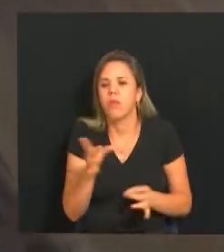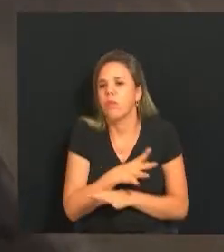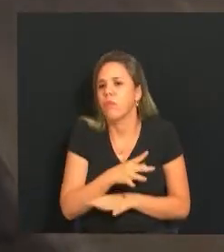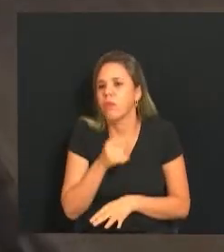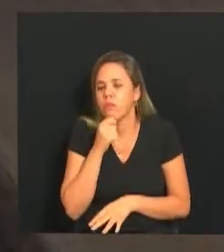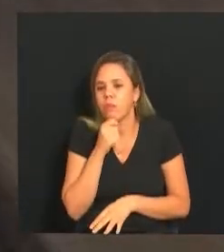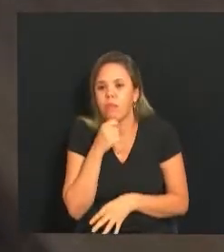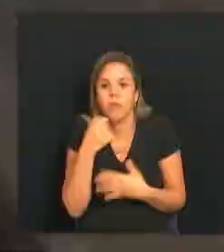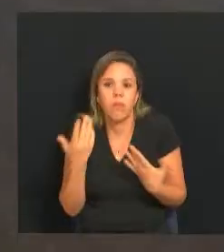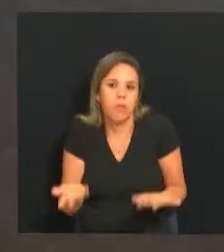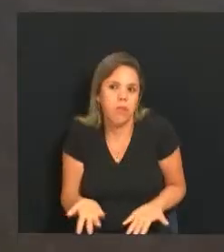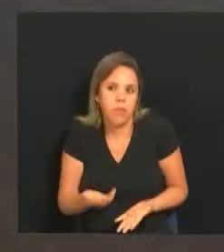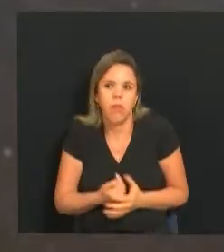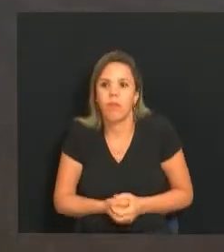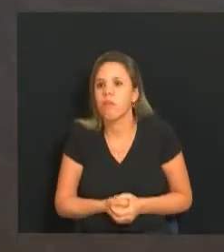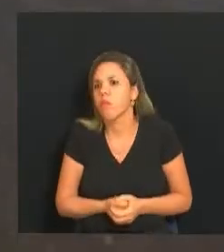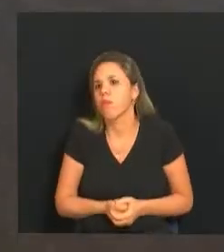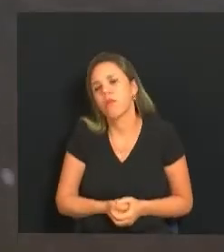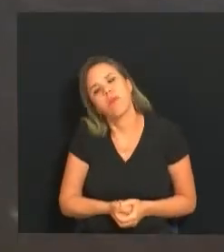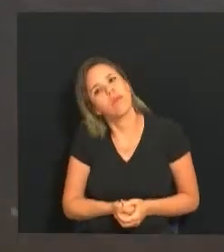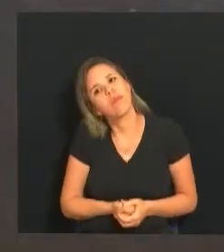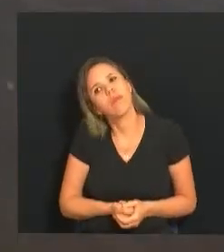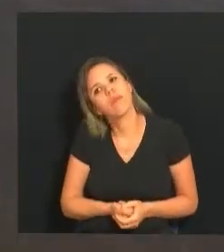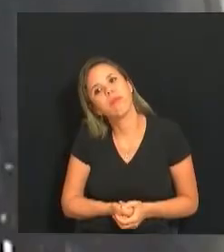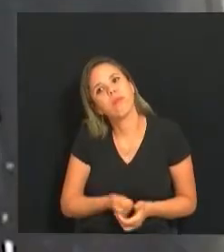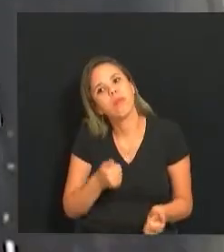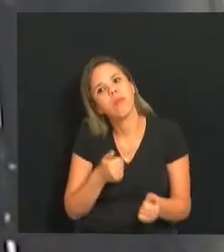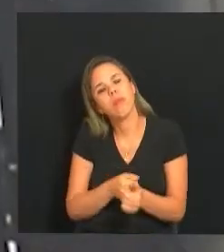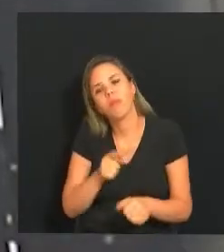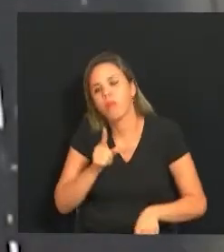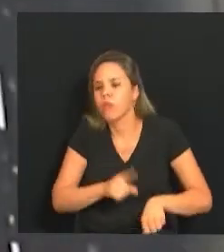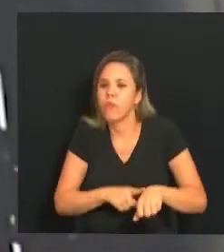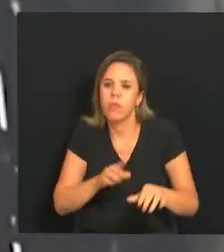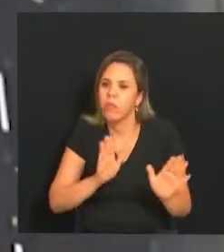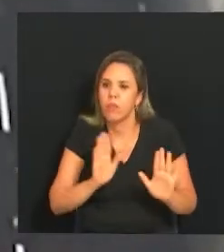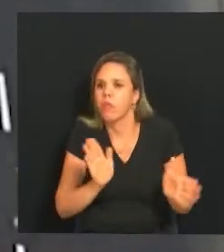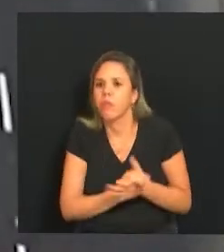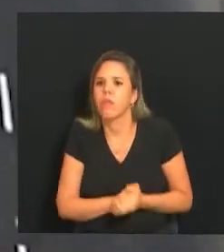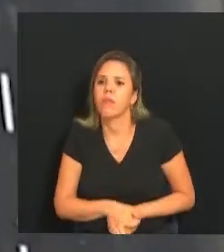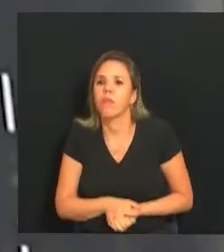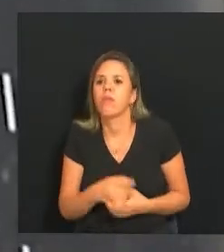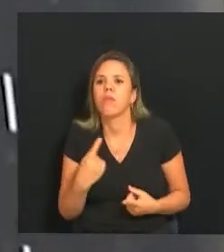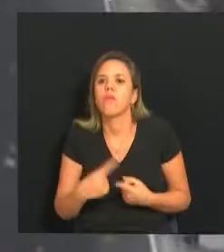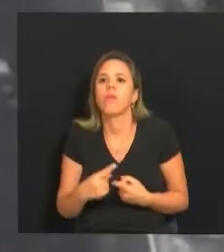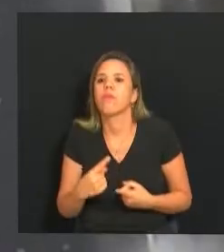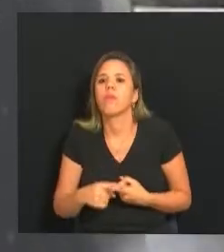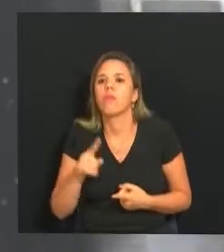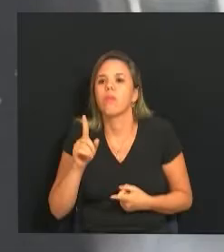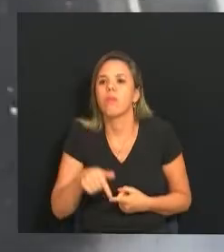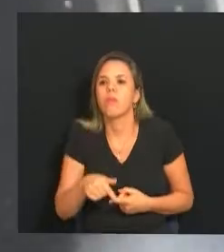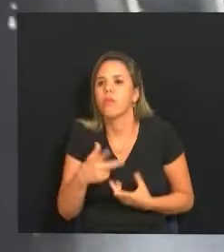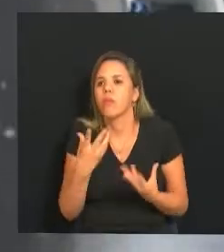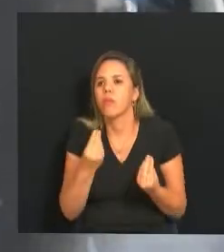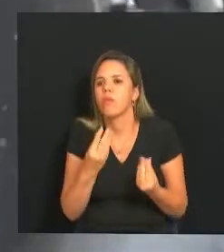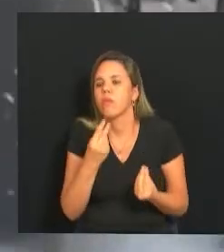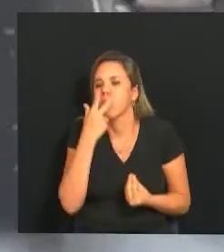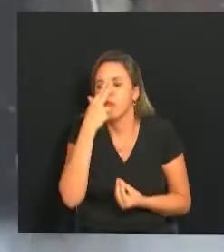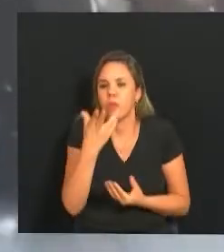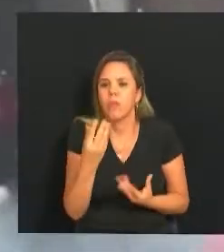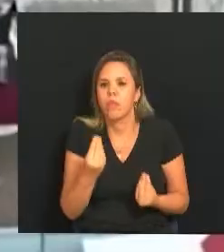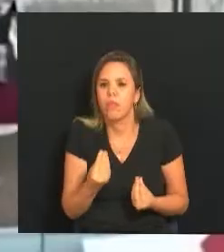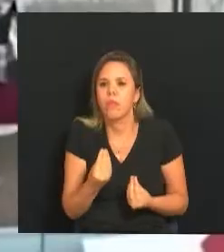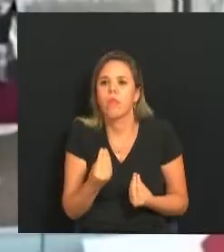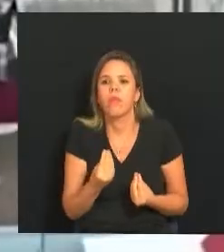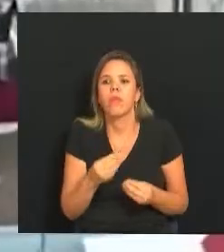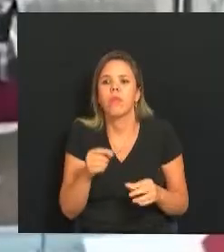que vai ser retomada, né, num curto e talvez até num médio prazo. Porque parece que é muito a gente ter um atendimento